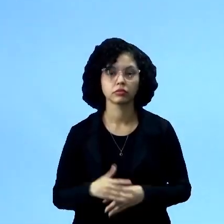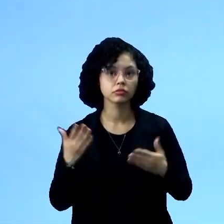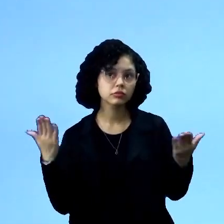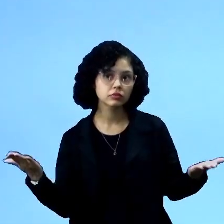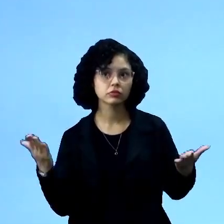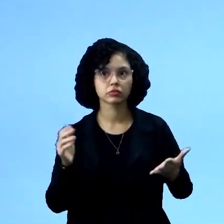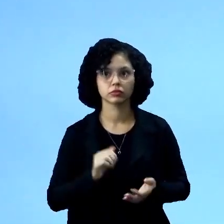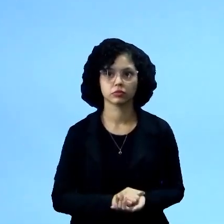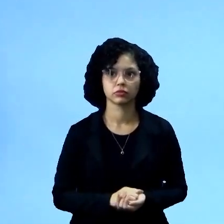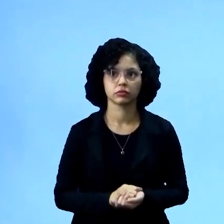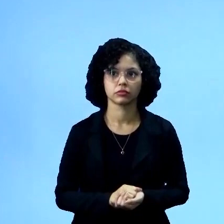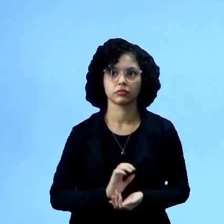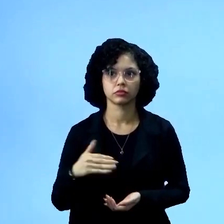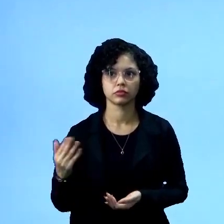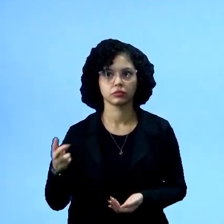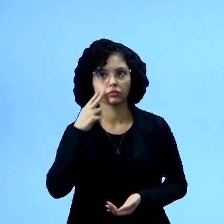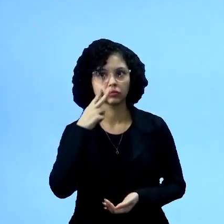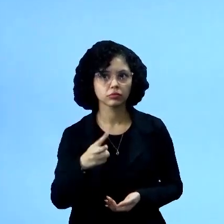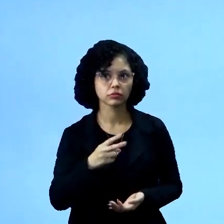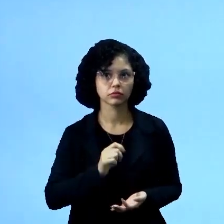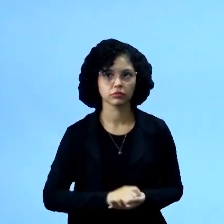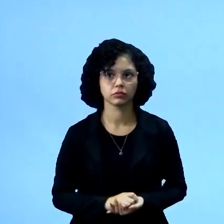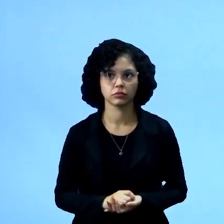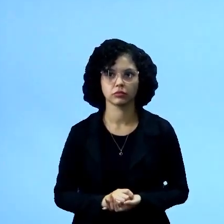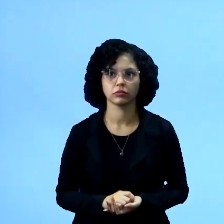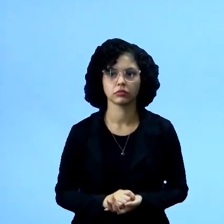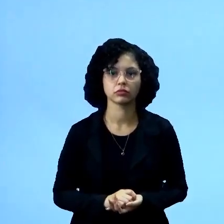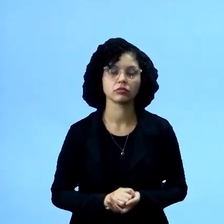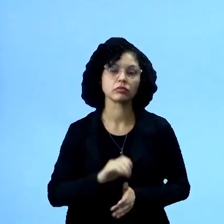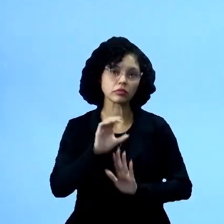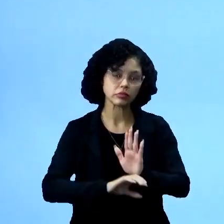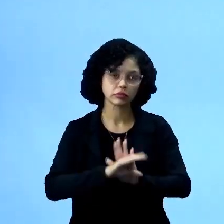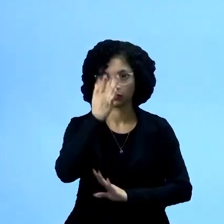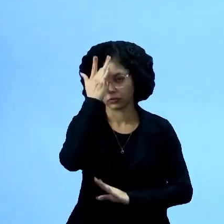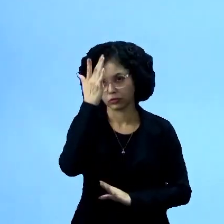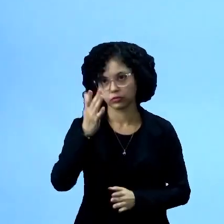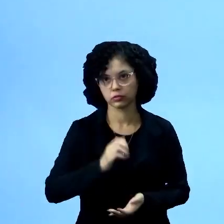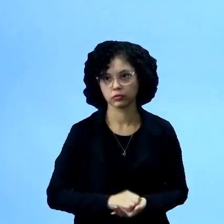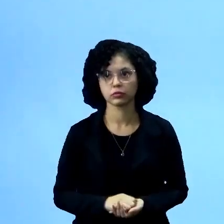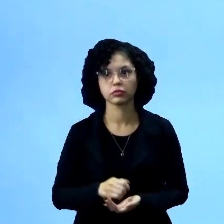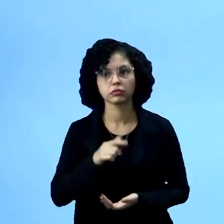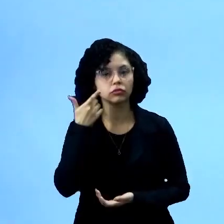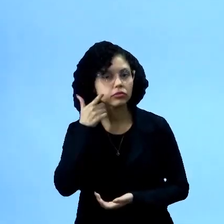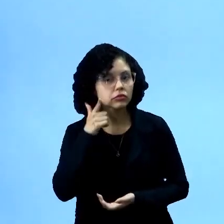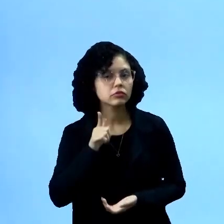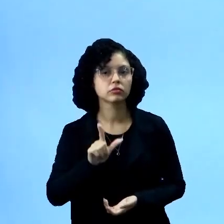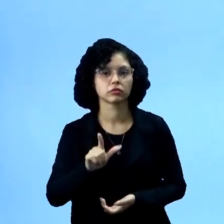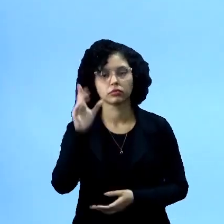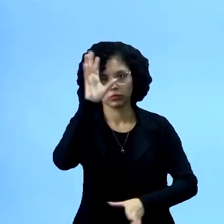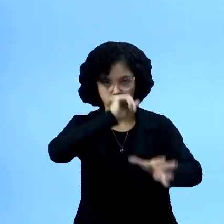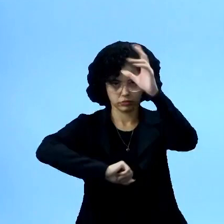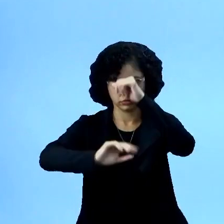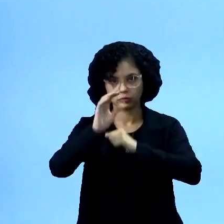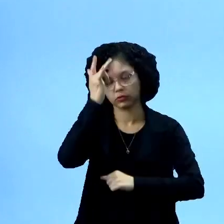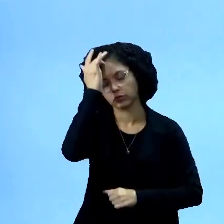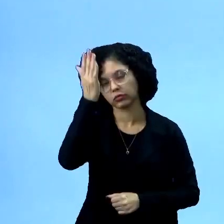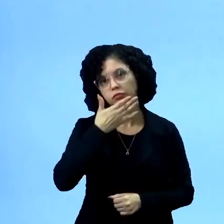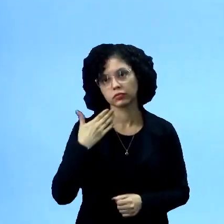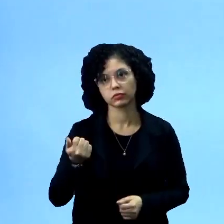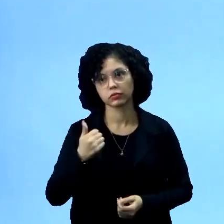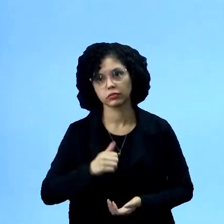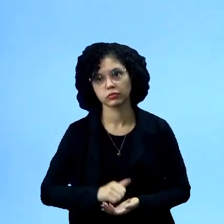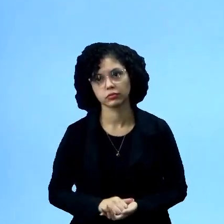Então, pessoal, quando a gente vê que o conteúdo é fácil, a gente consegue aprender com uma